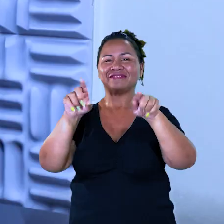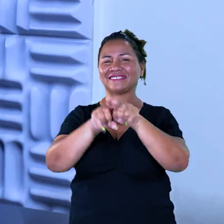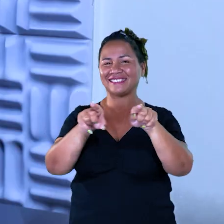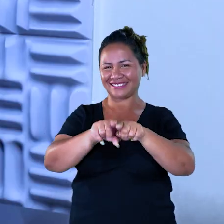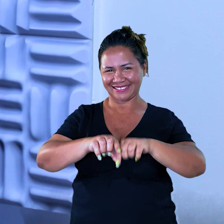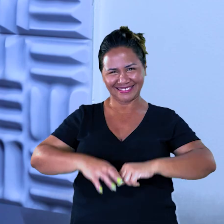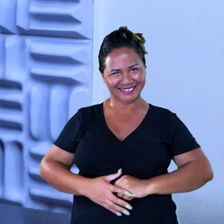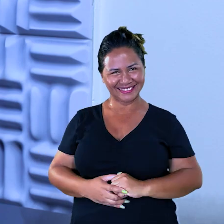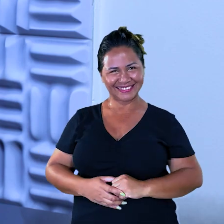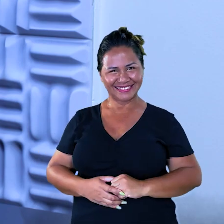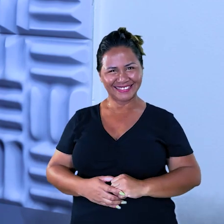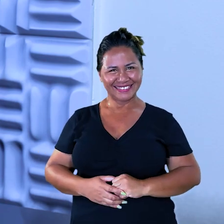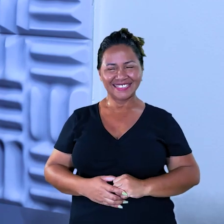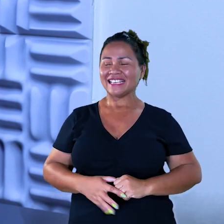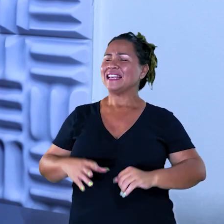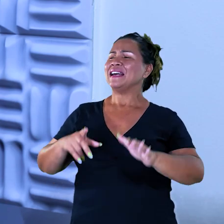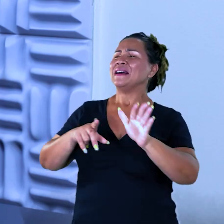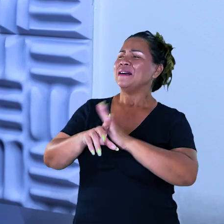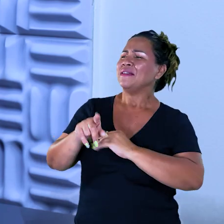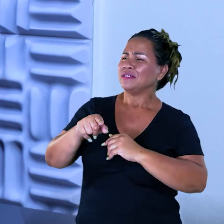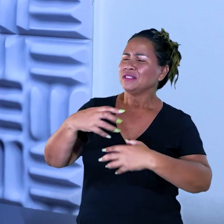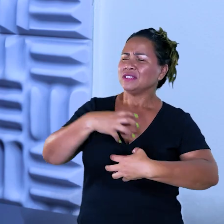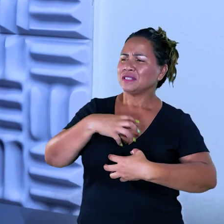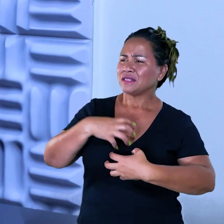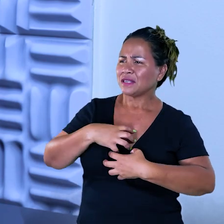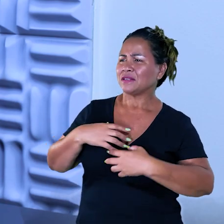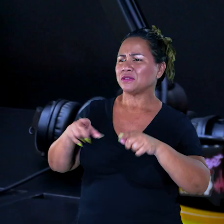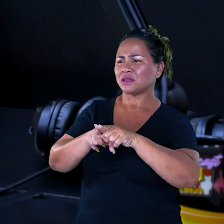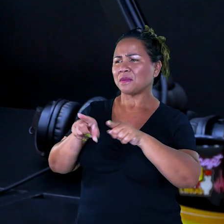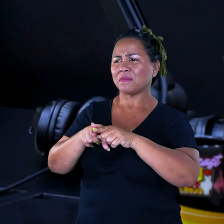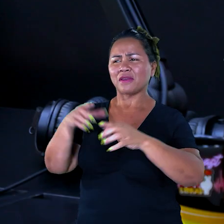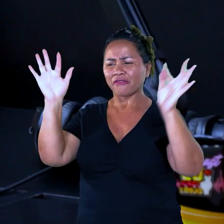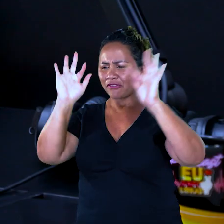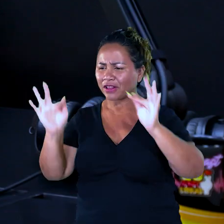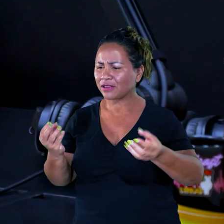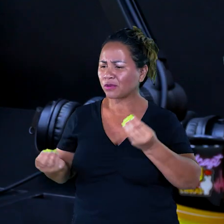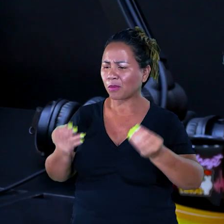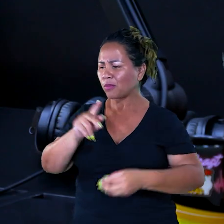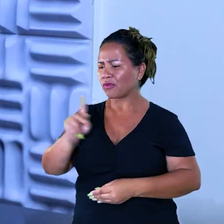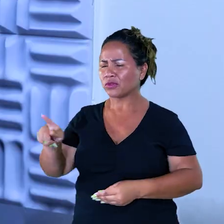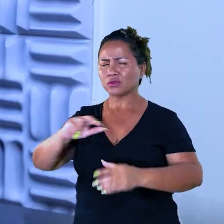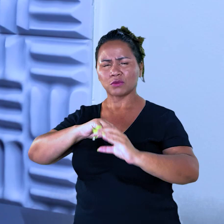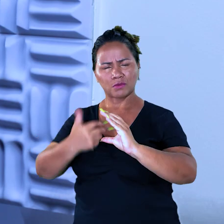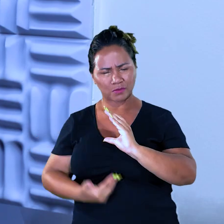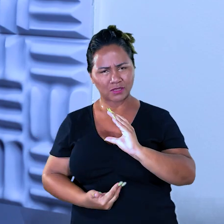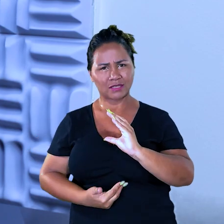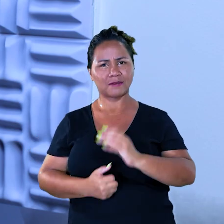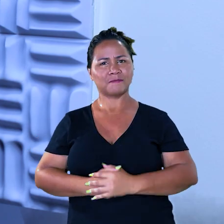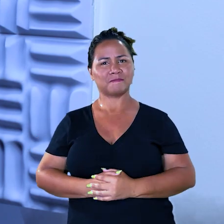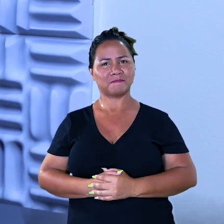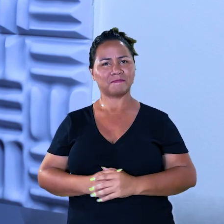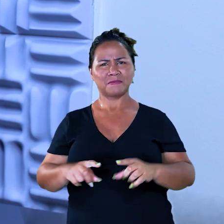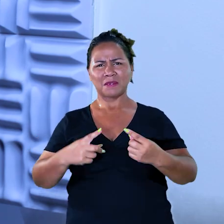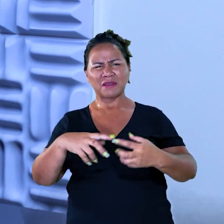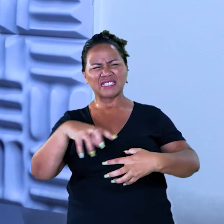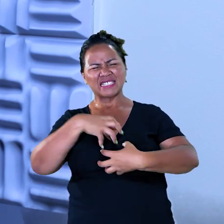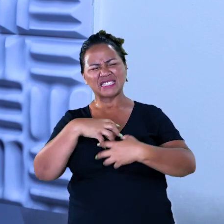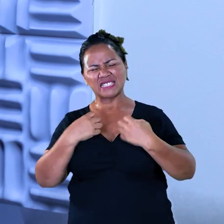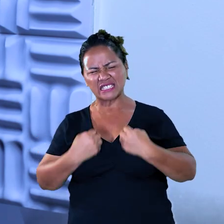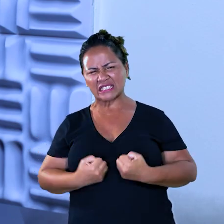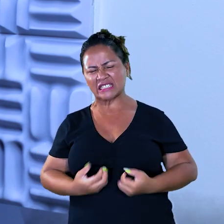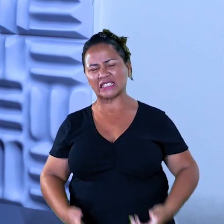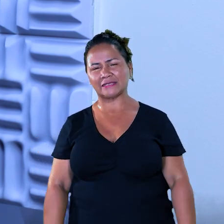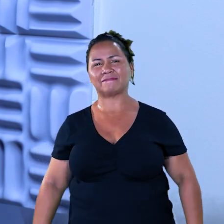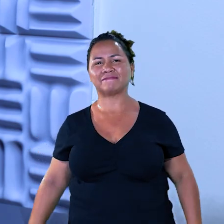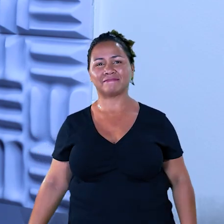também. Você se sente realizada também como professora bilíngue? Sim. Mas você tem um peso aí? Se Ai.